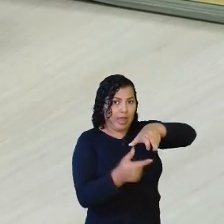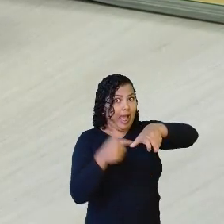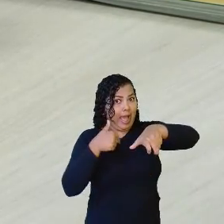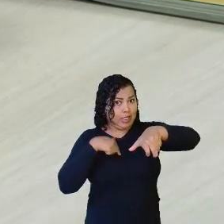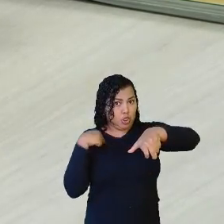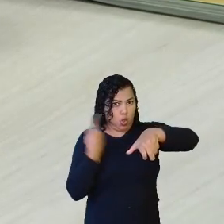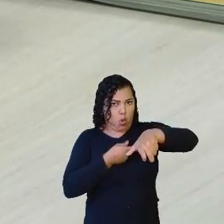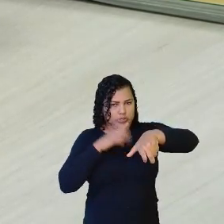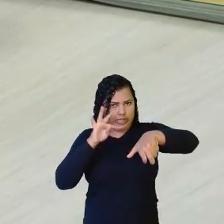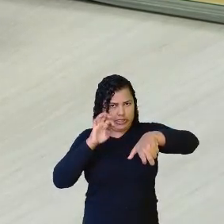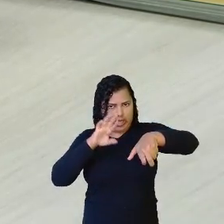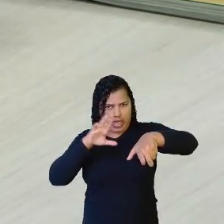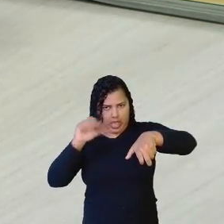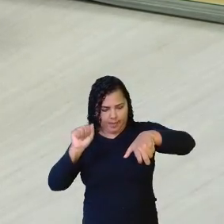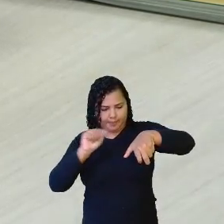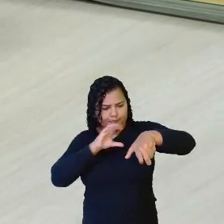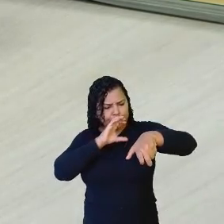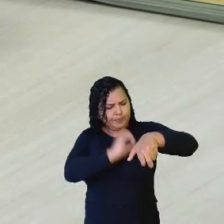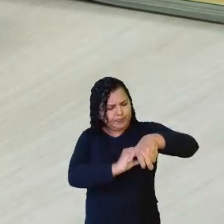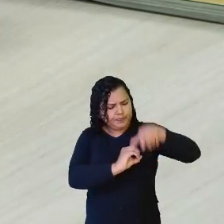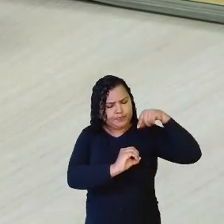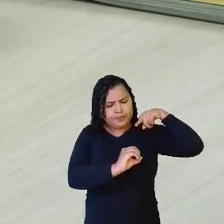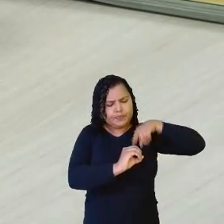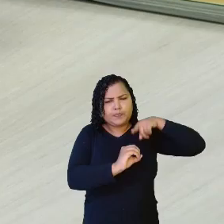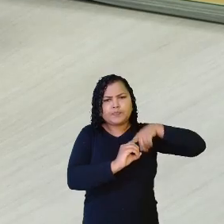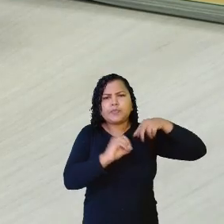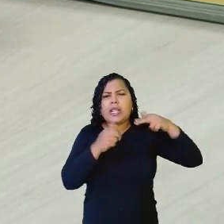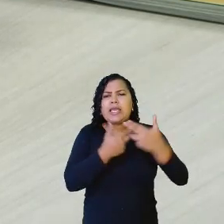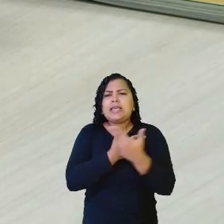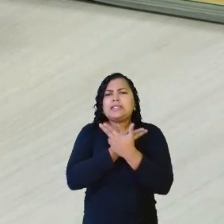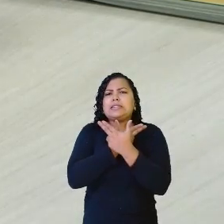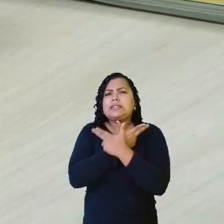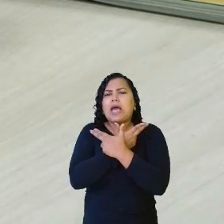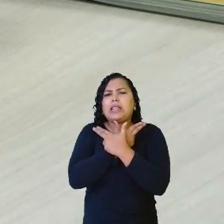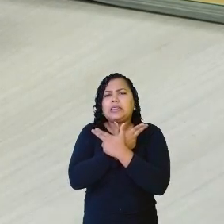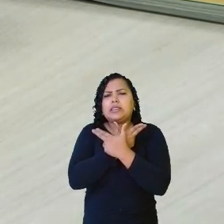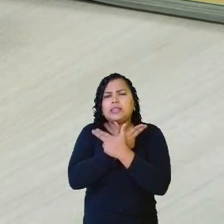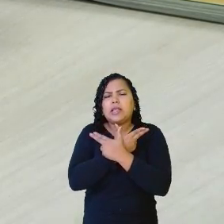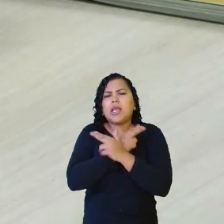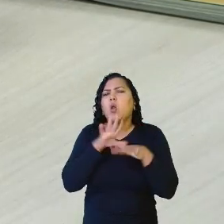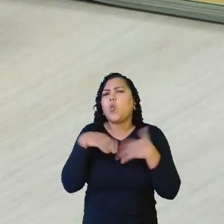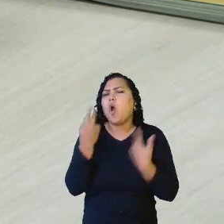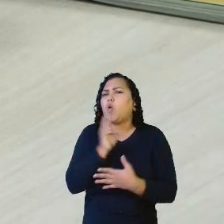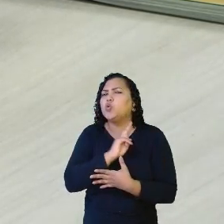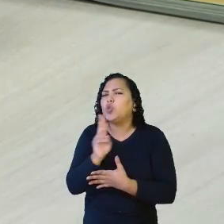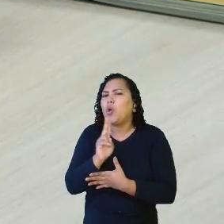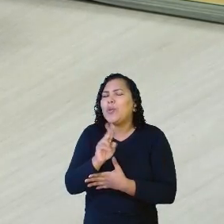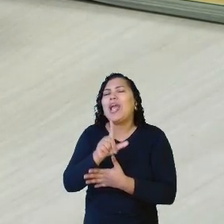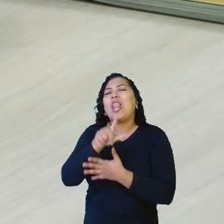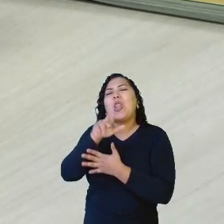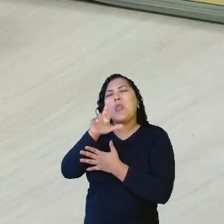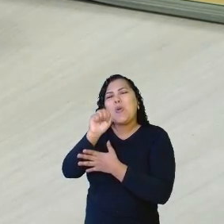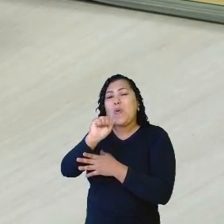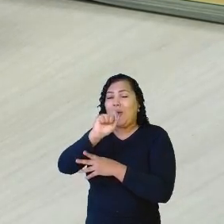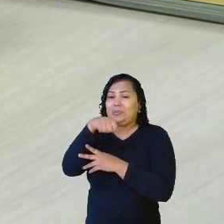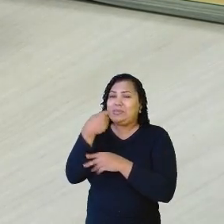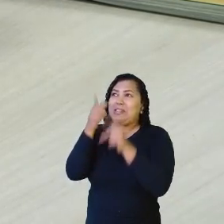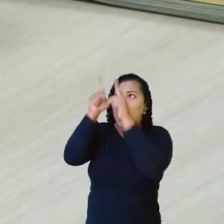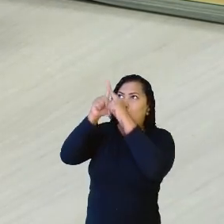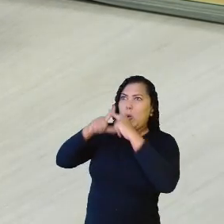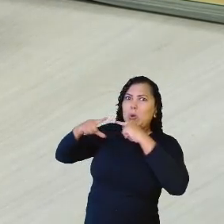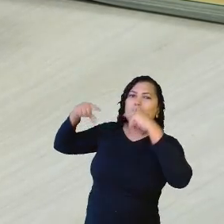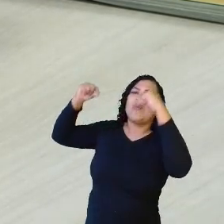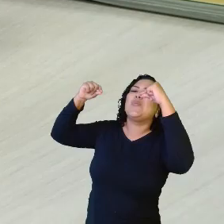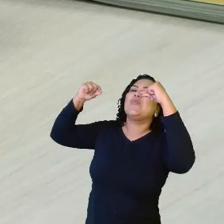o nome desse satélite? Qual será o nome do satélite da Terra? Exatamente, é a Lua. Então,